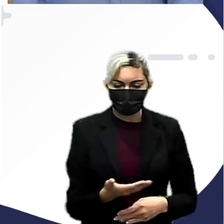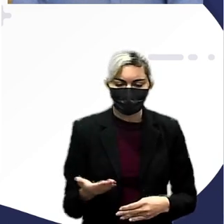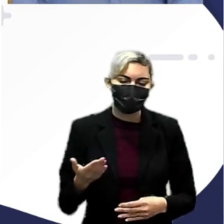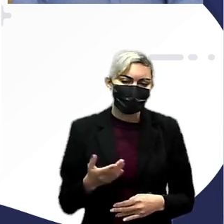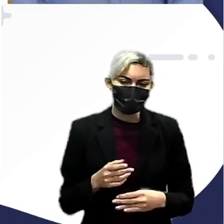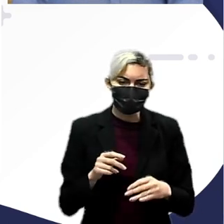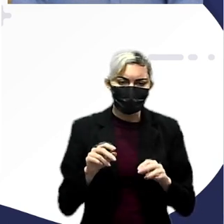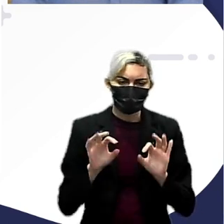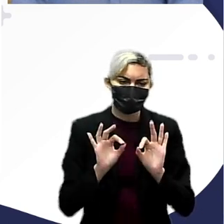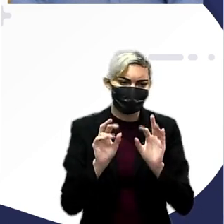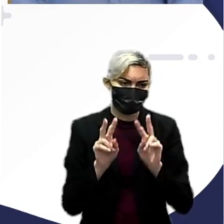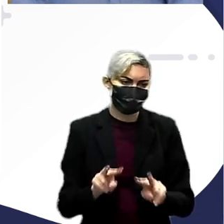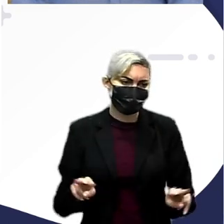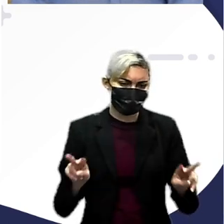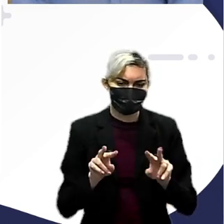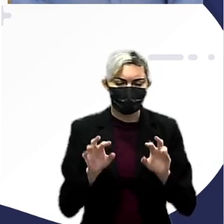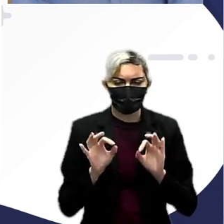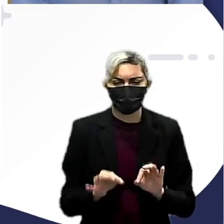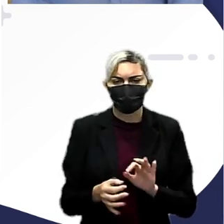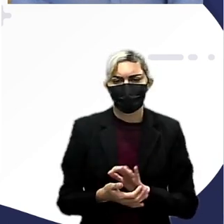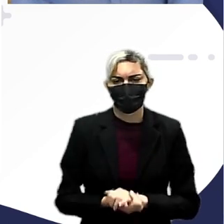sendo projetado, certo?